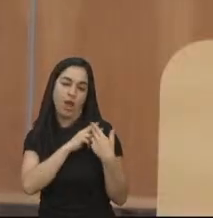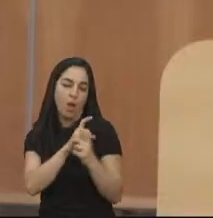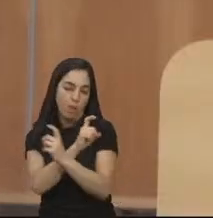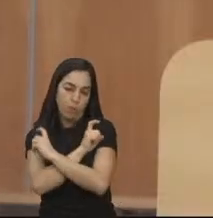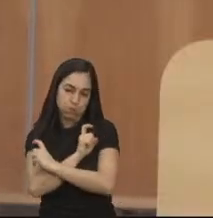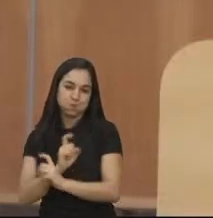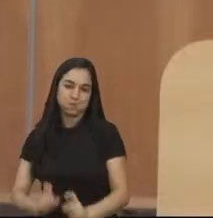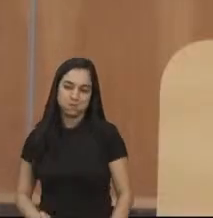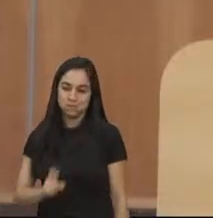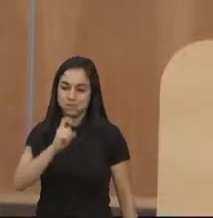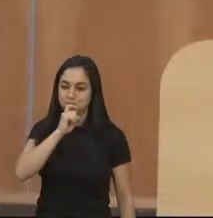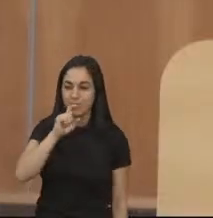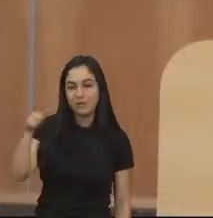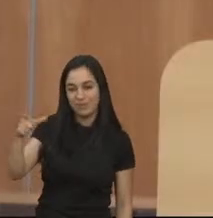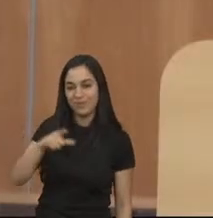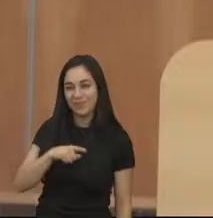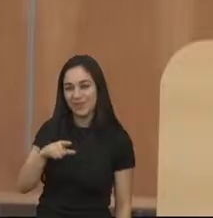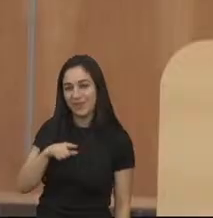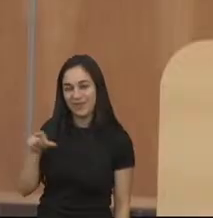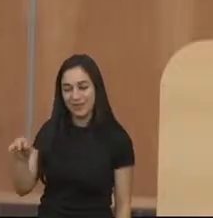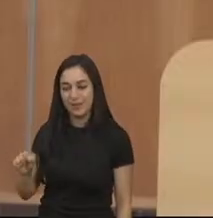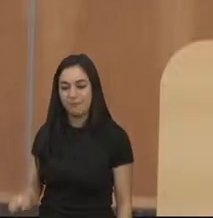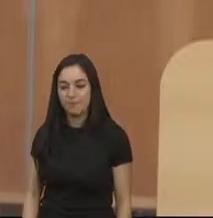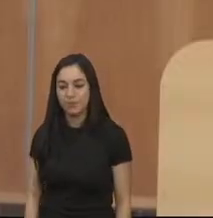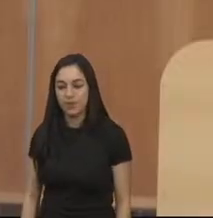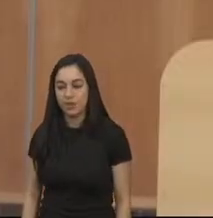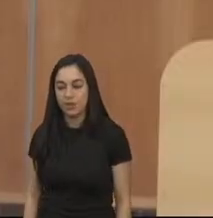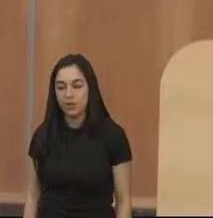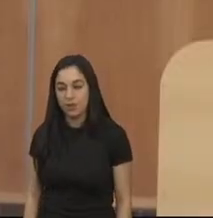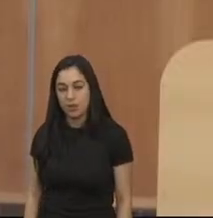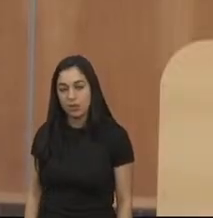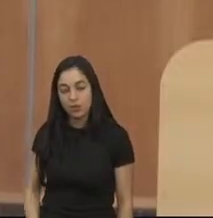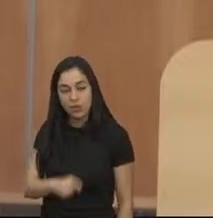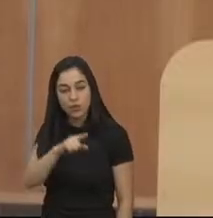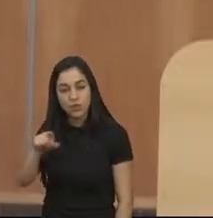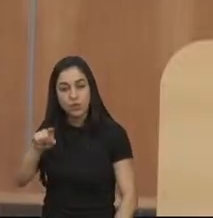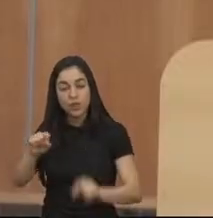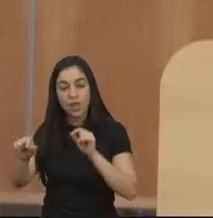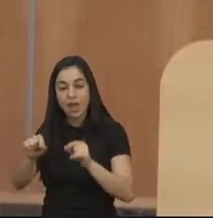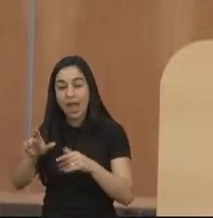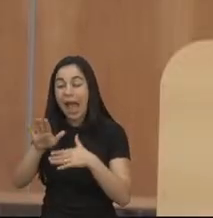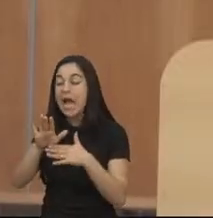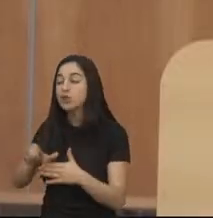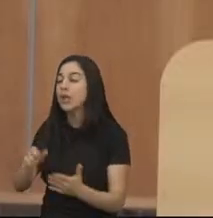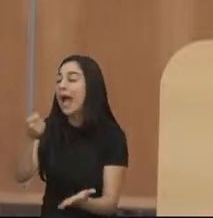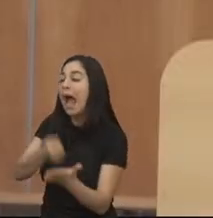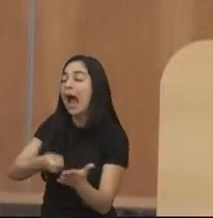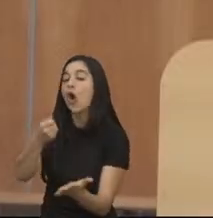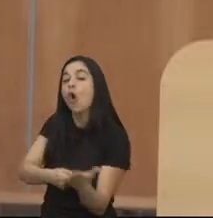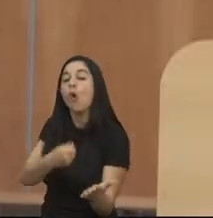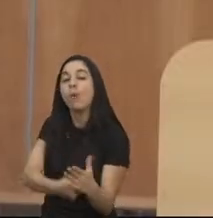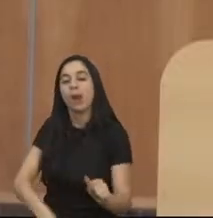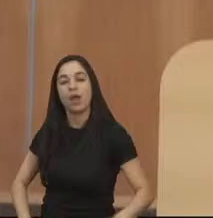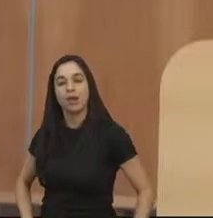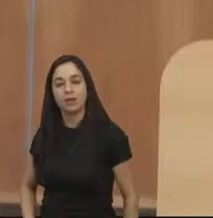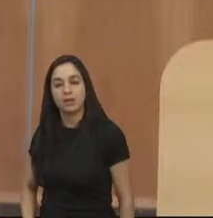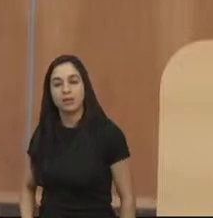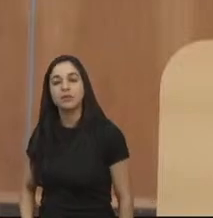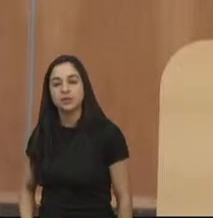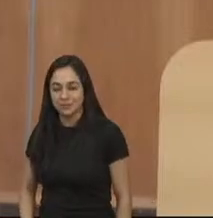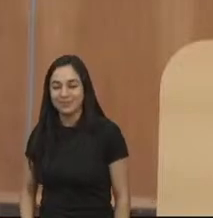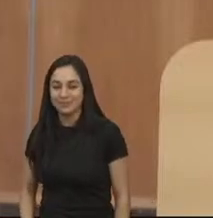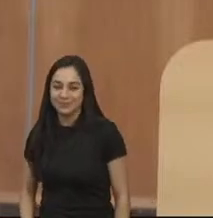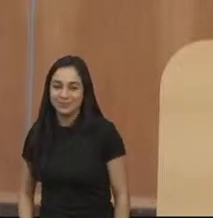guardinha mirim está aí, eu quero deixar para você ajudar a cobrar. E as guardinhas mirim